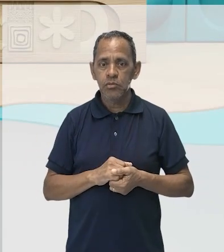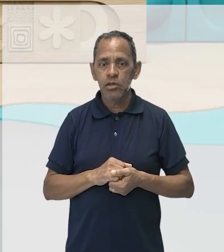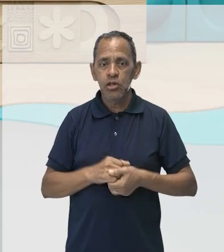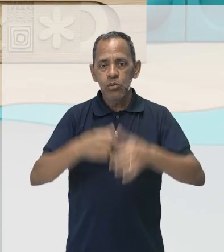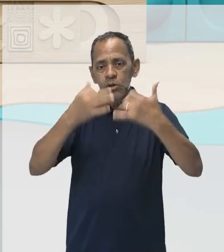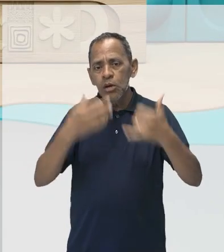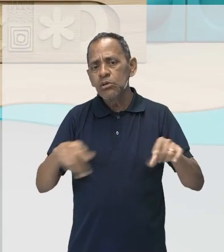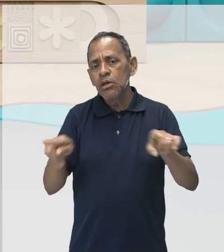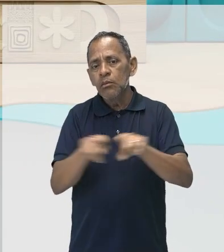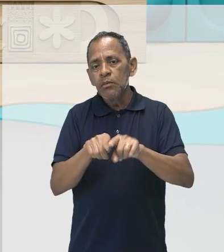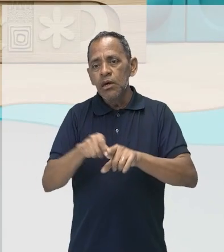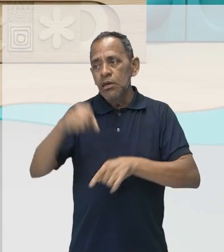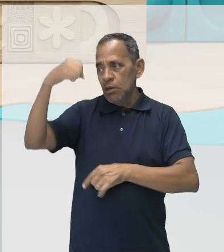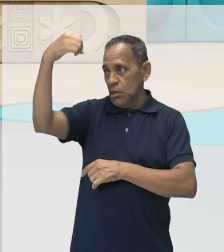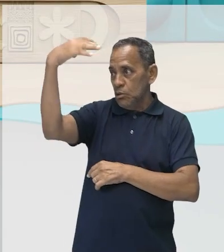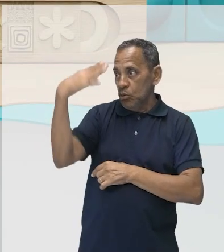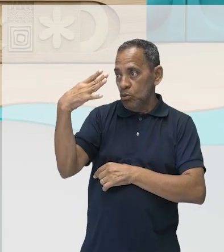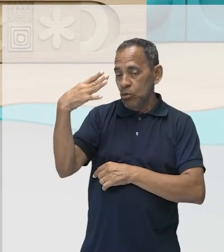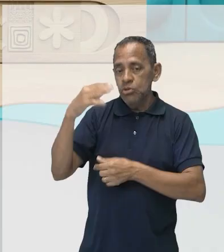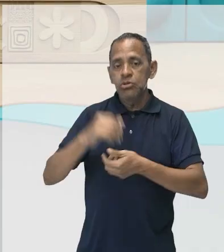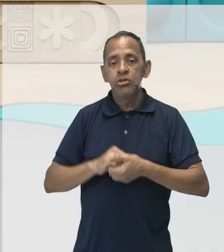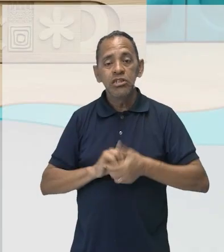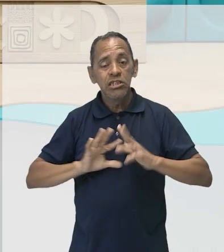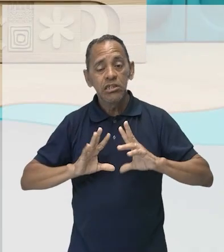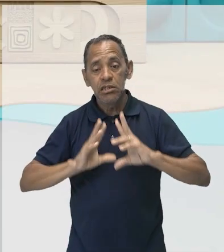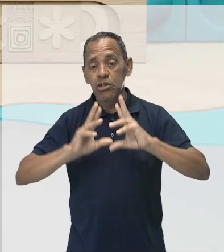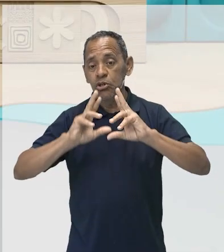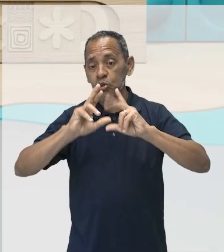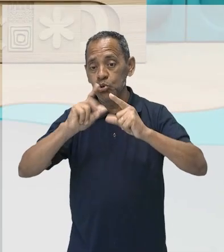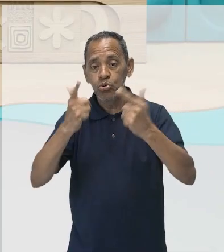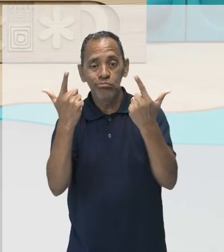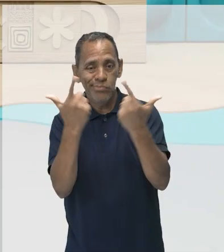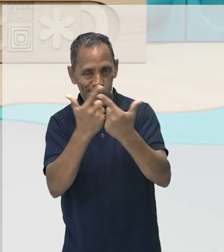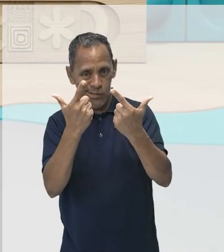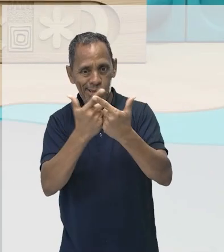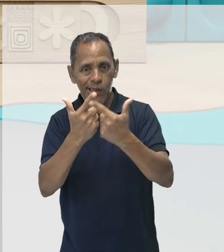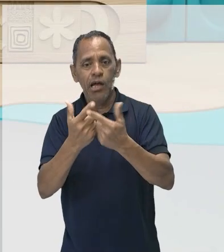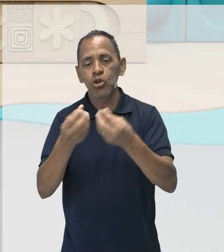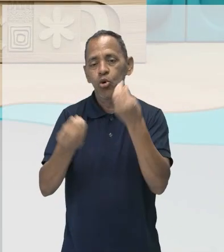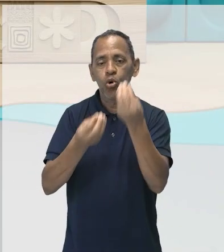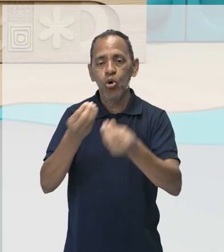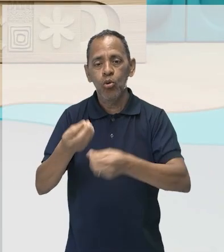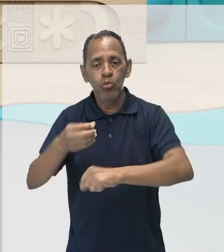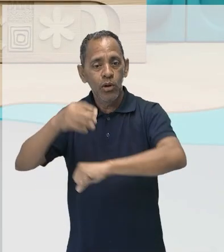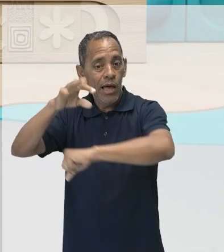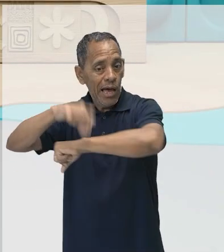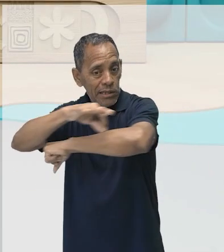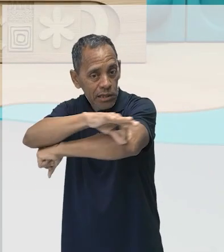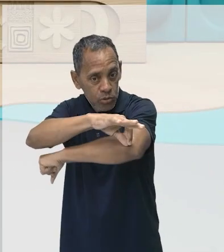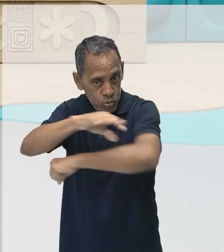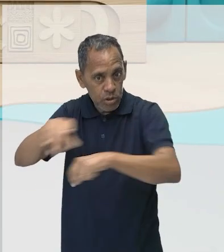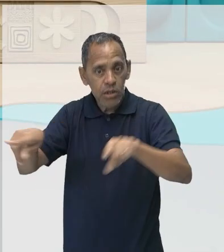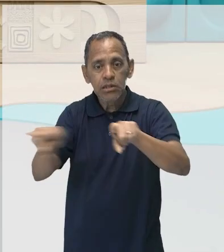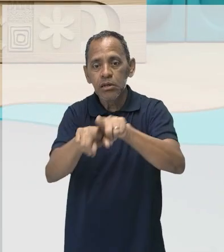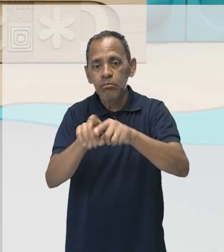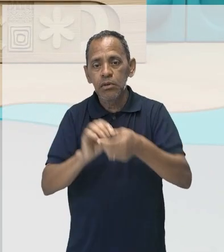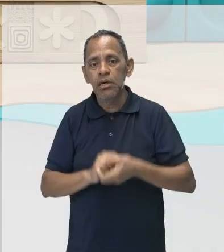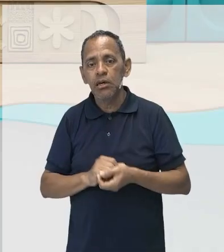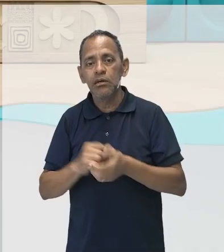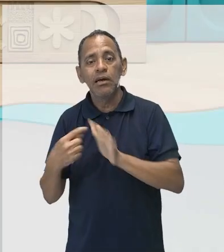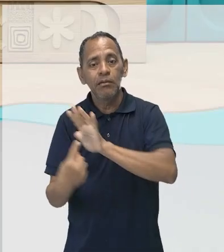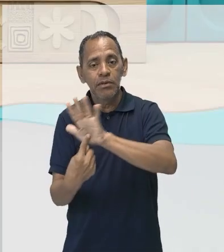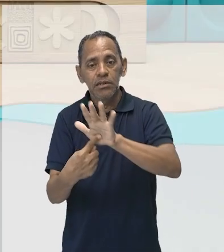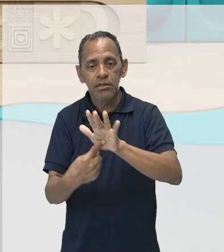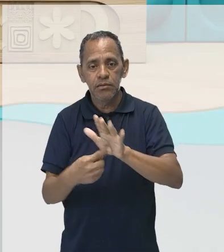Falamos também da questão da iluminação. Então, tudo isso, o teatro enquanto arquitetura e o